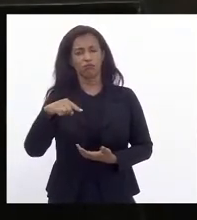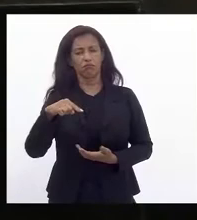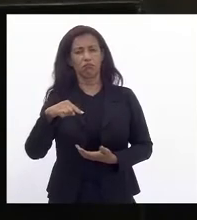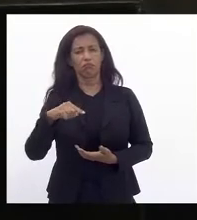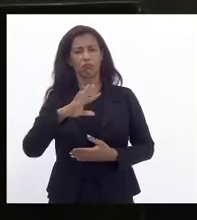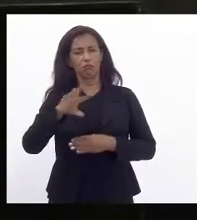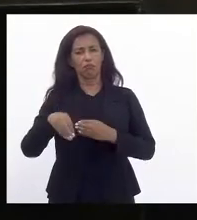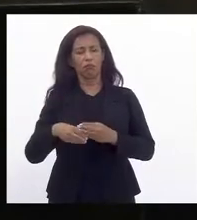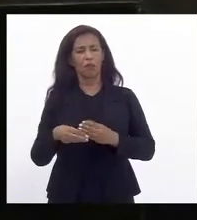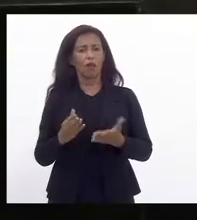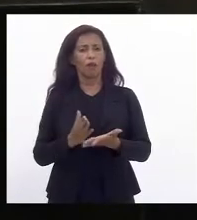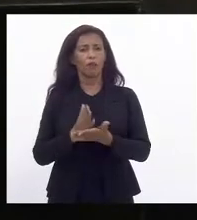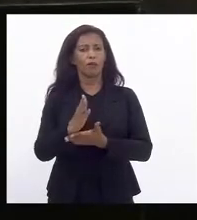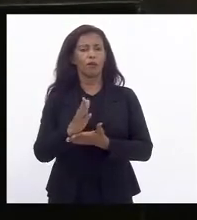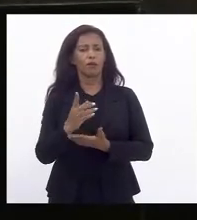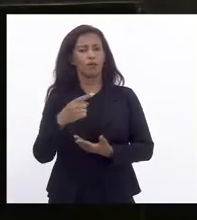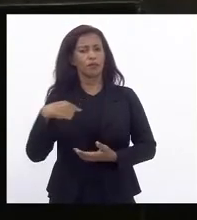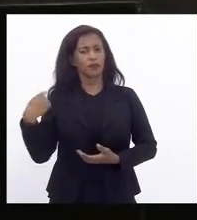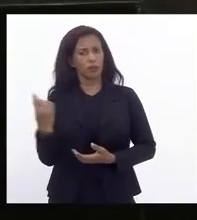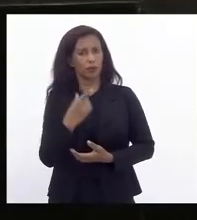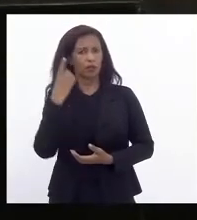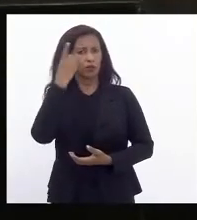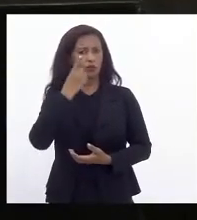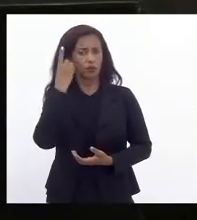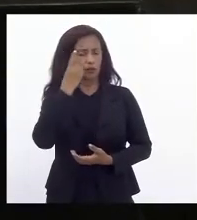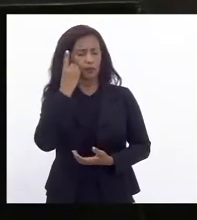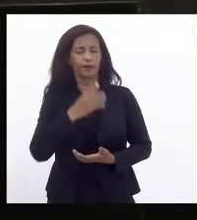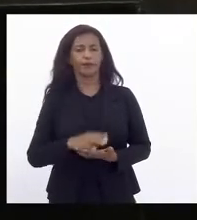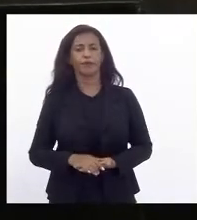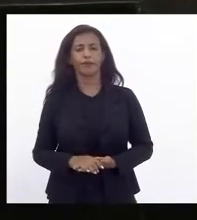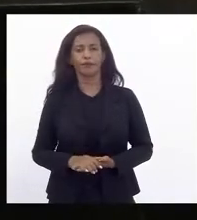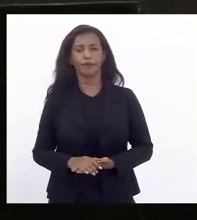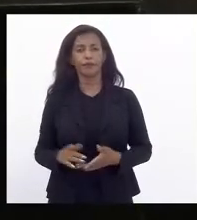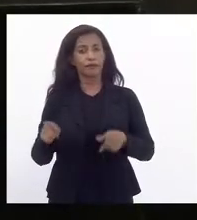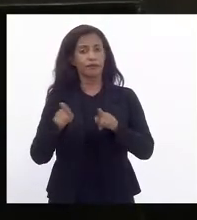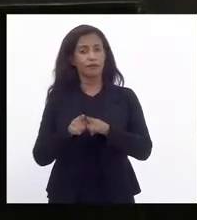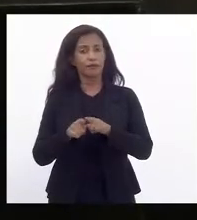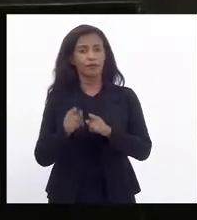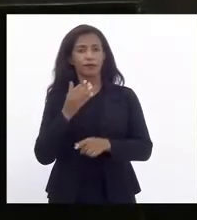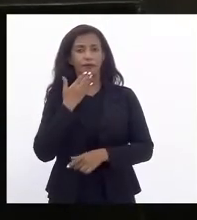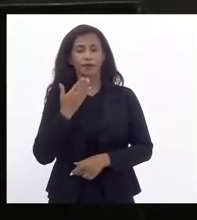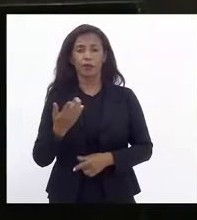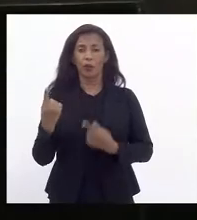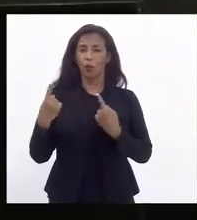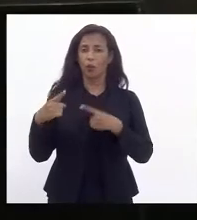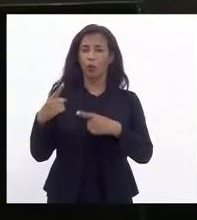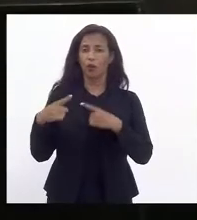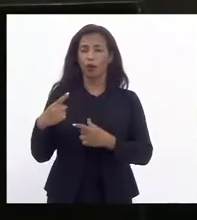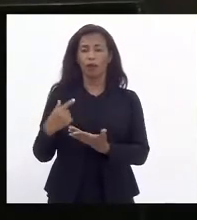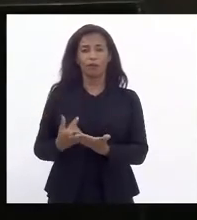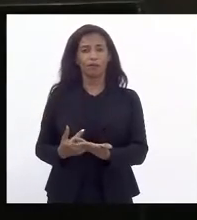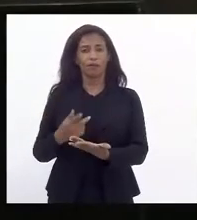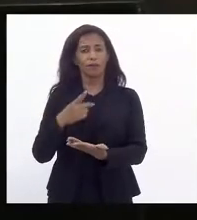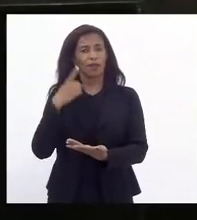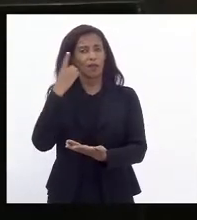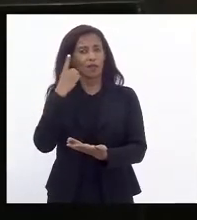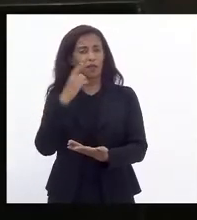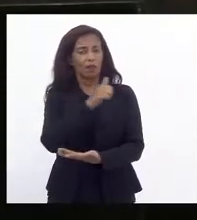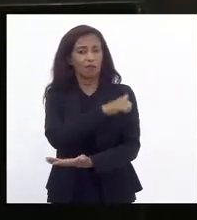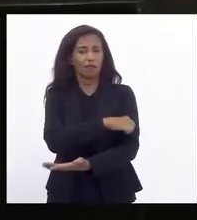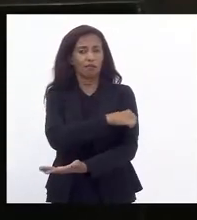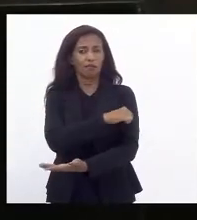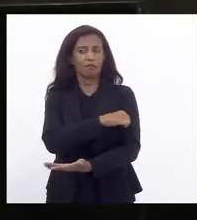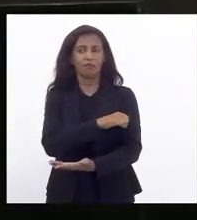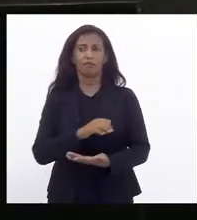reiterando a aprovação aqui pelos nossos pares, deputados e deputadas, e também aqui como provocado pela nossa queridíssima deputada